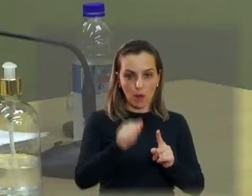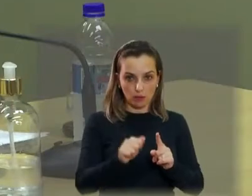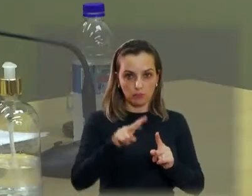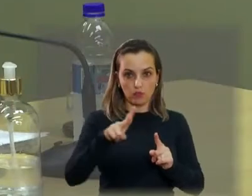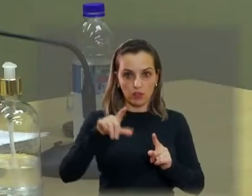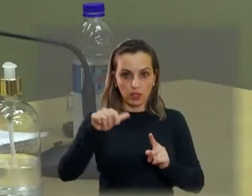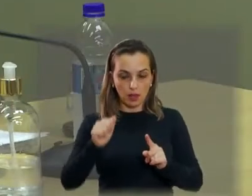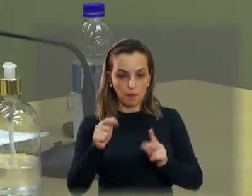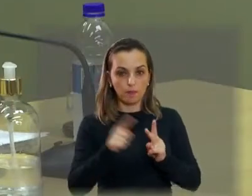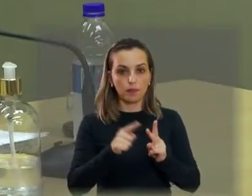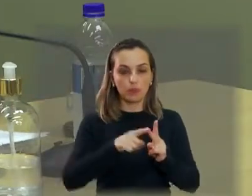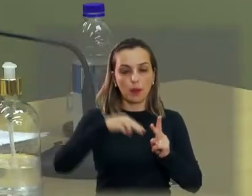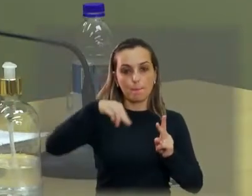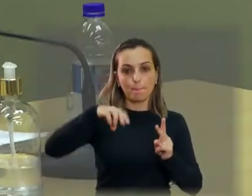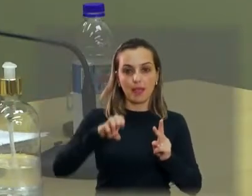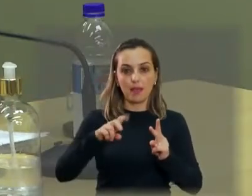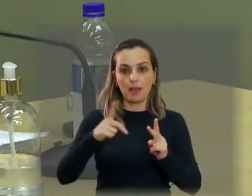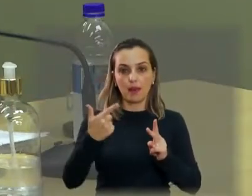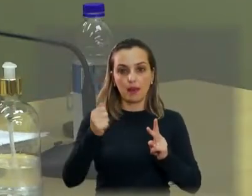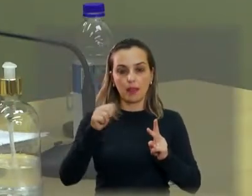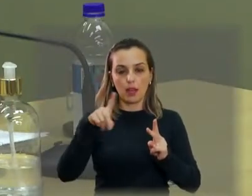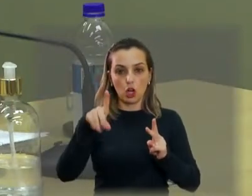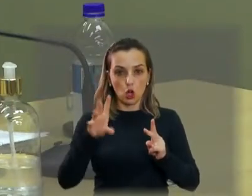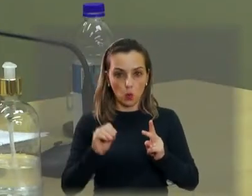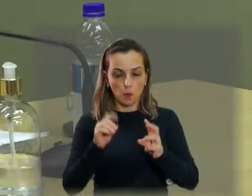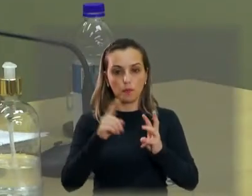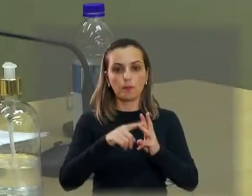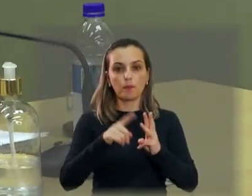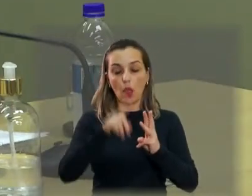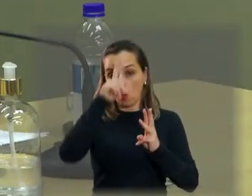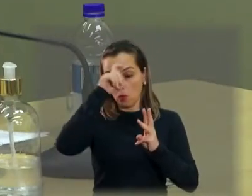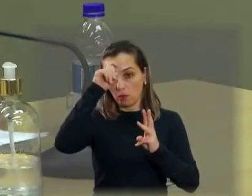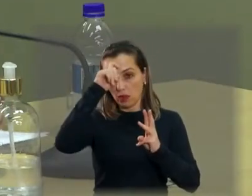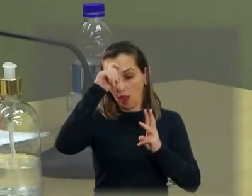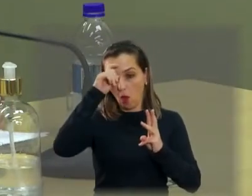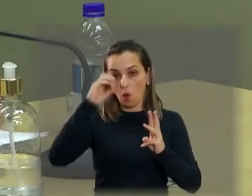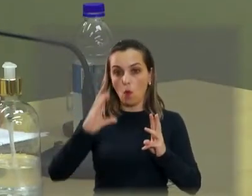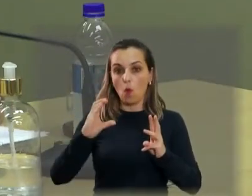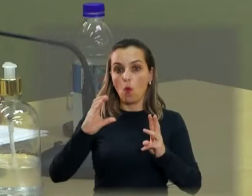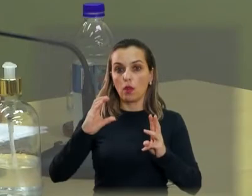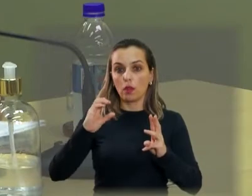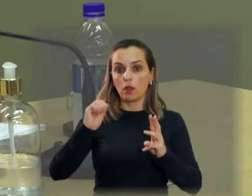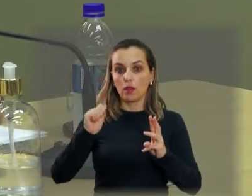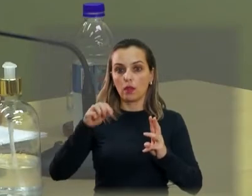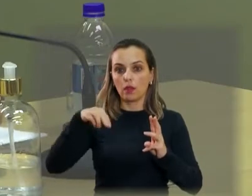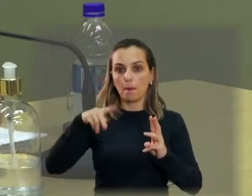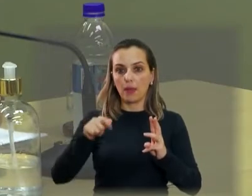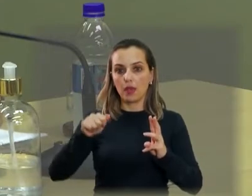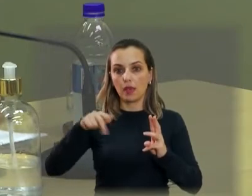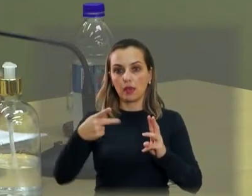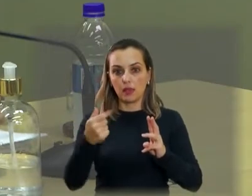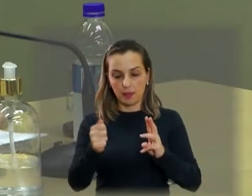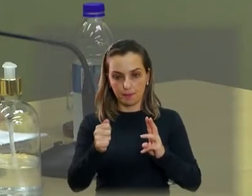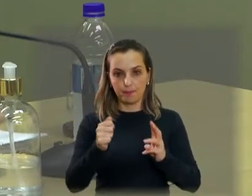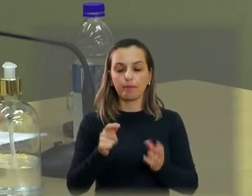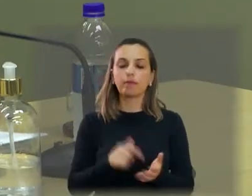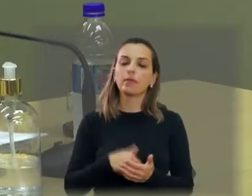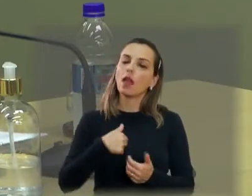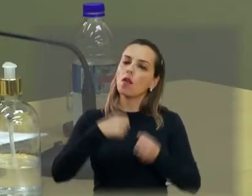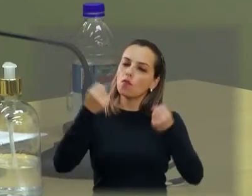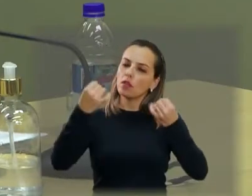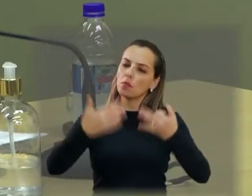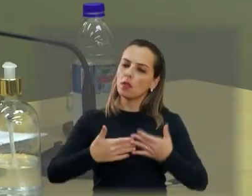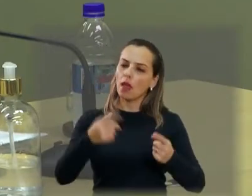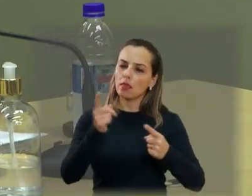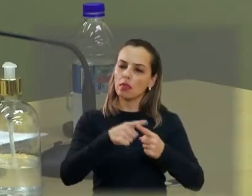unidade de retaguarda do Melhado e o hospital de campanha. Eu acho que eu optei por falar um pouquinho de